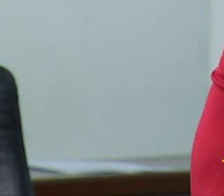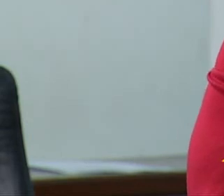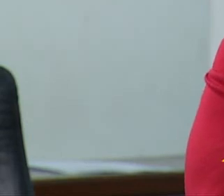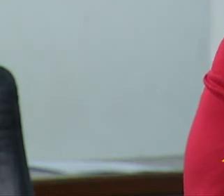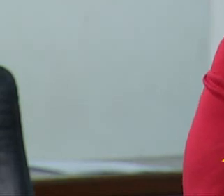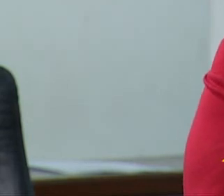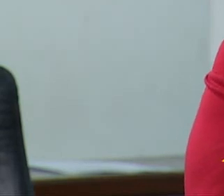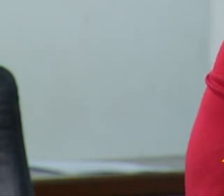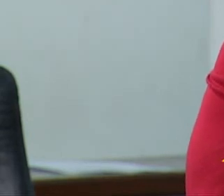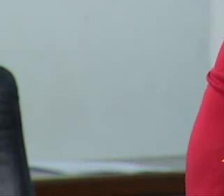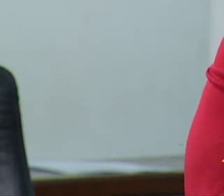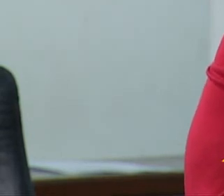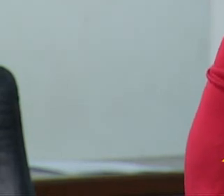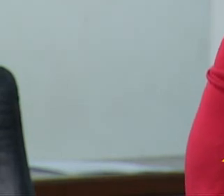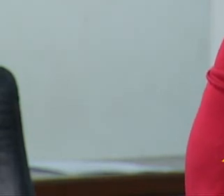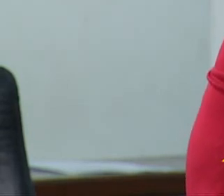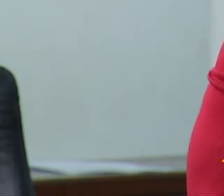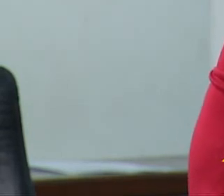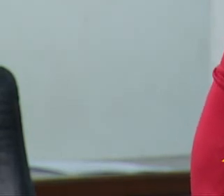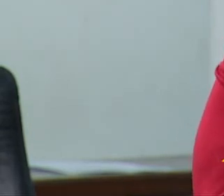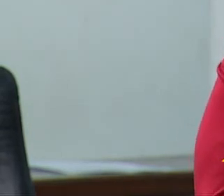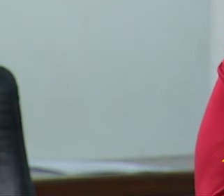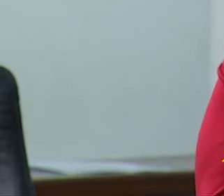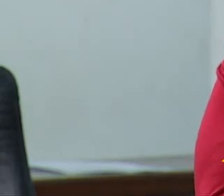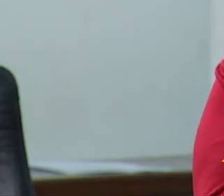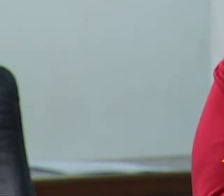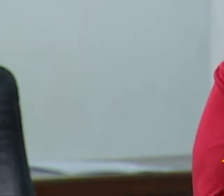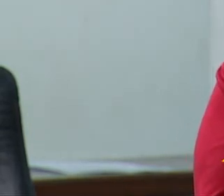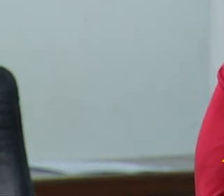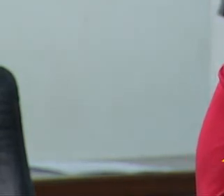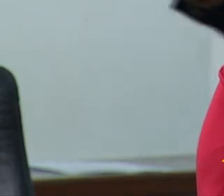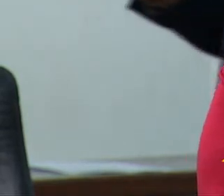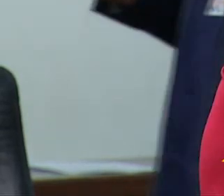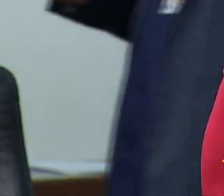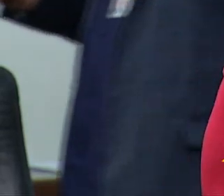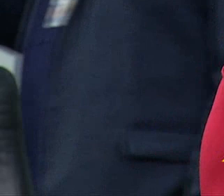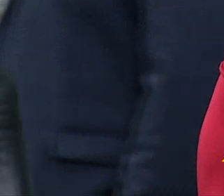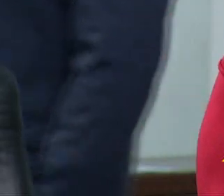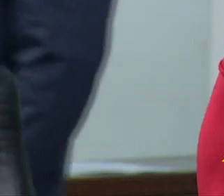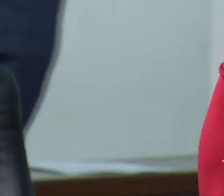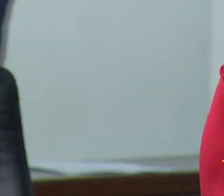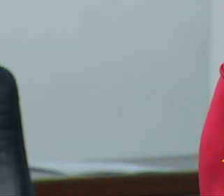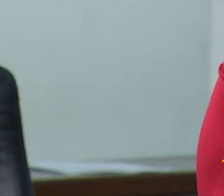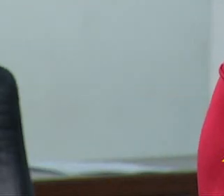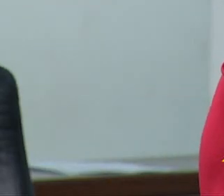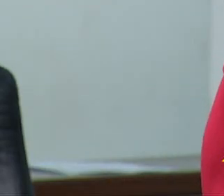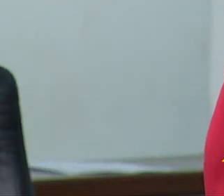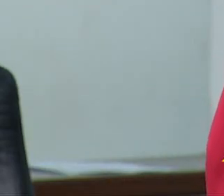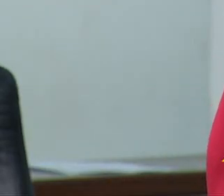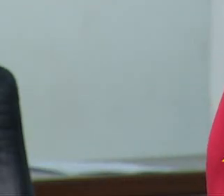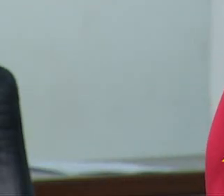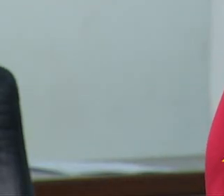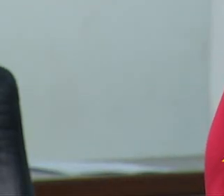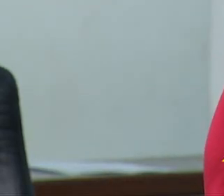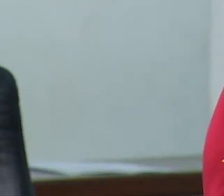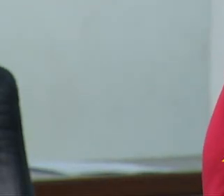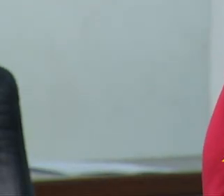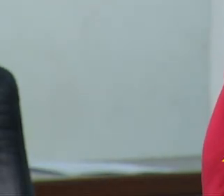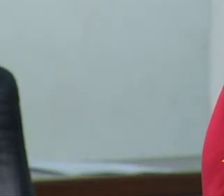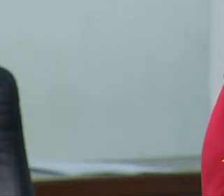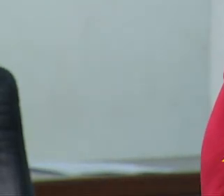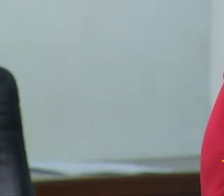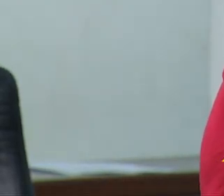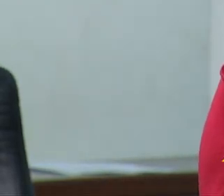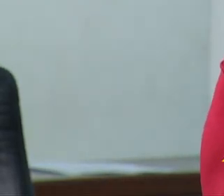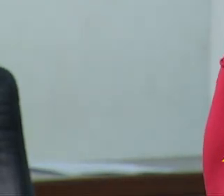requerimento, senhor presidente, é pelo plano de expansão da radioterapia, coisa jamais realizada no Conjunto Hospitalar